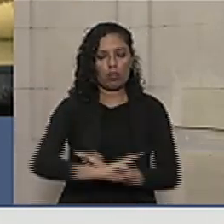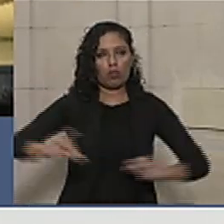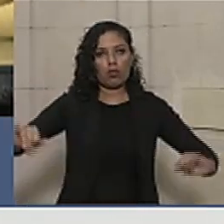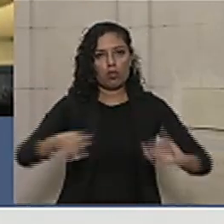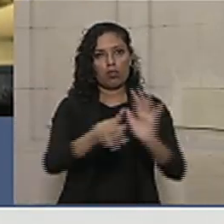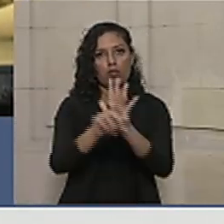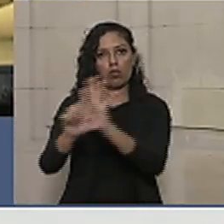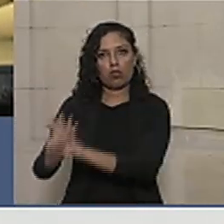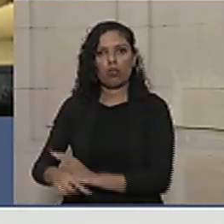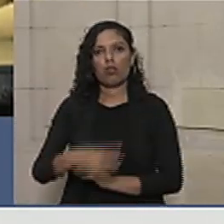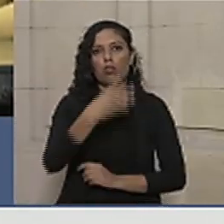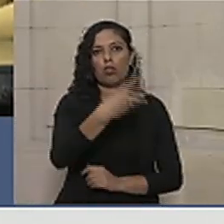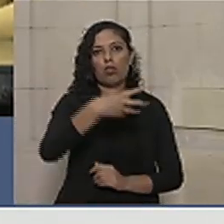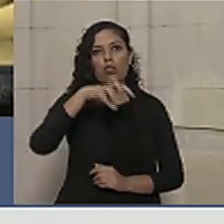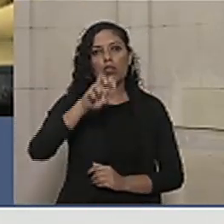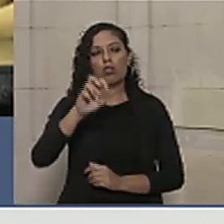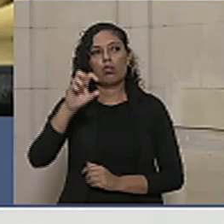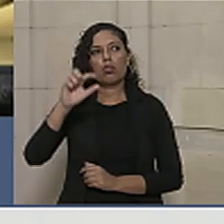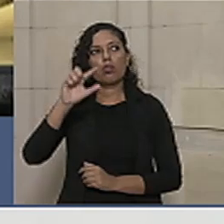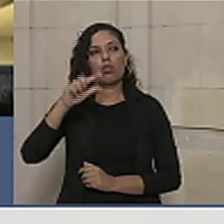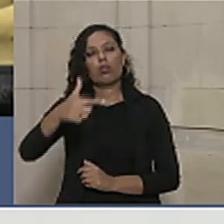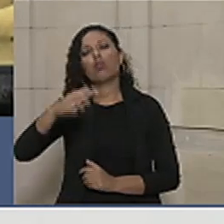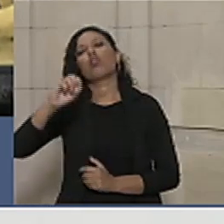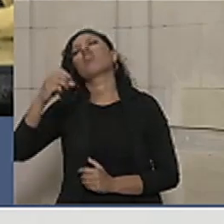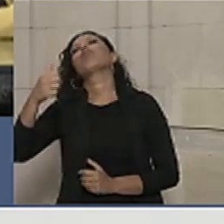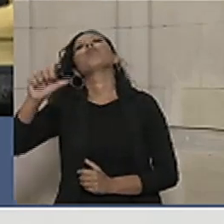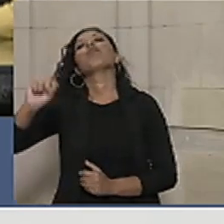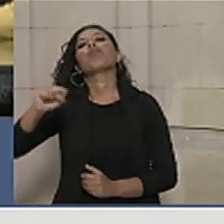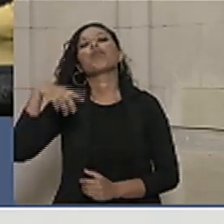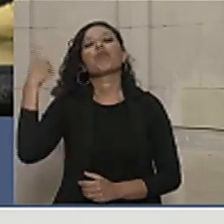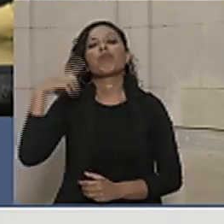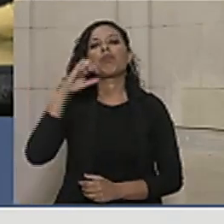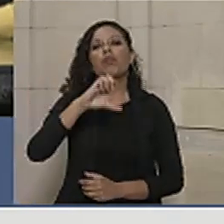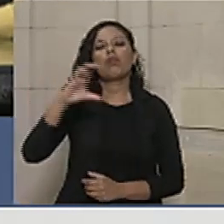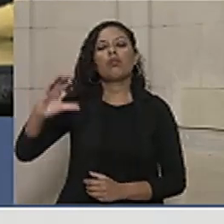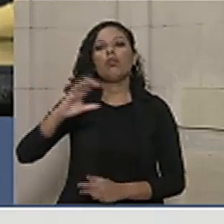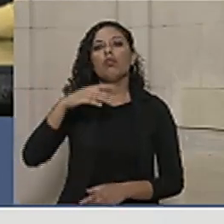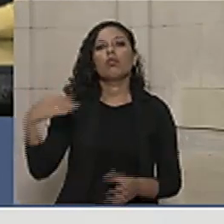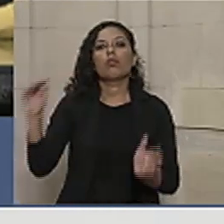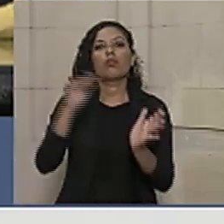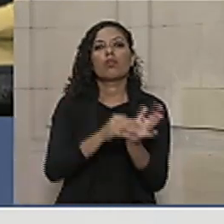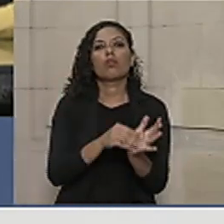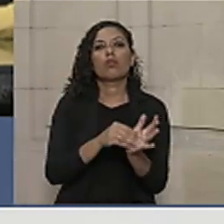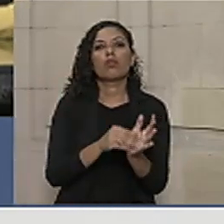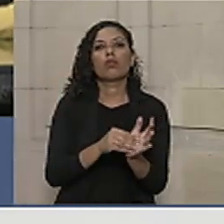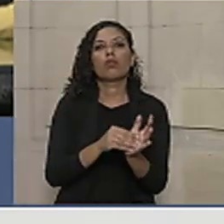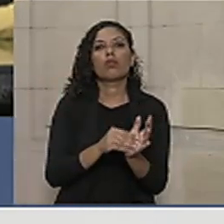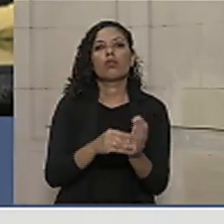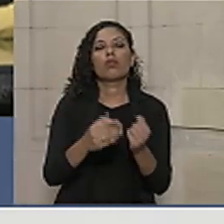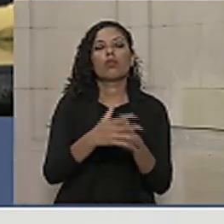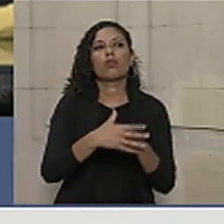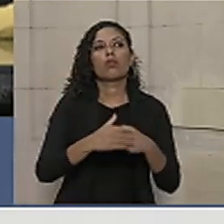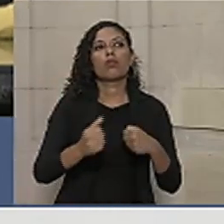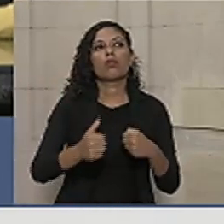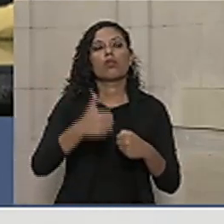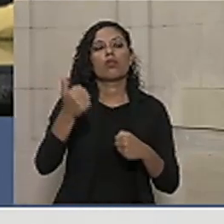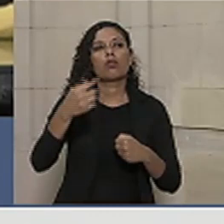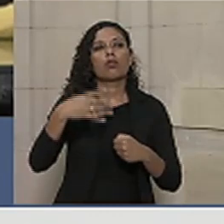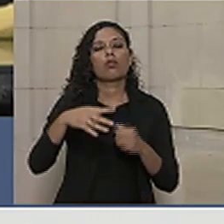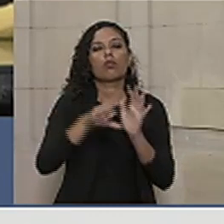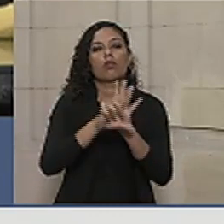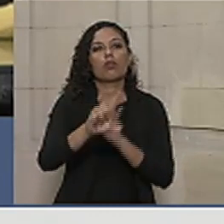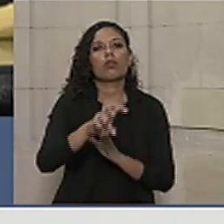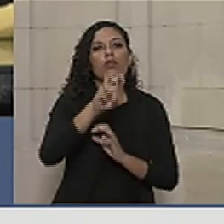Anuncio. Projeto de Lei 4502/2018, de autoria do deputado Eliomar Coelho, que inclui os parágrafo 1º e 2º no artigo 14 da